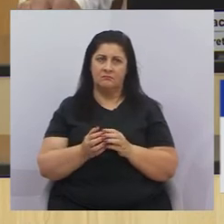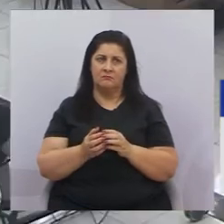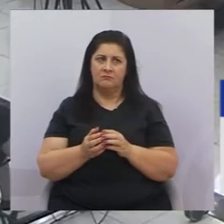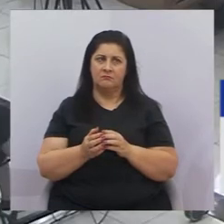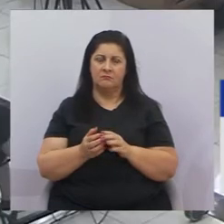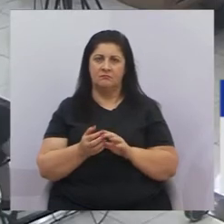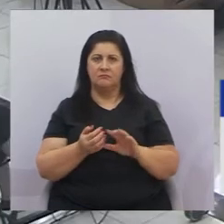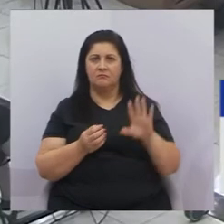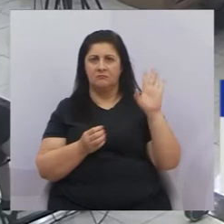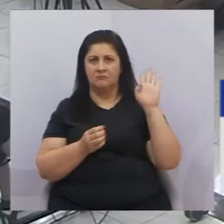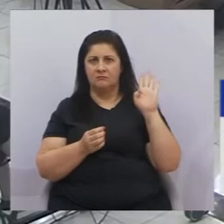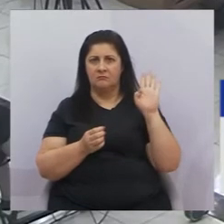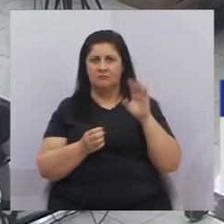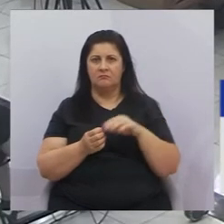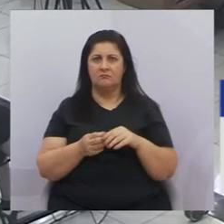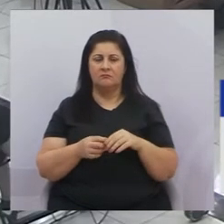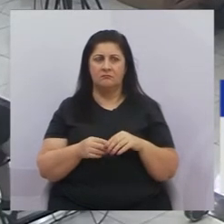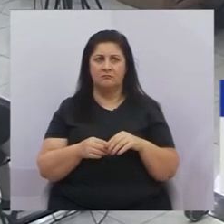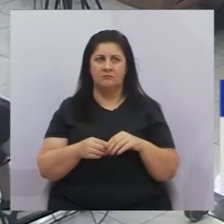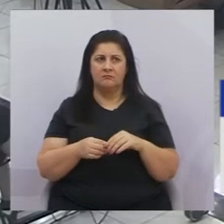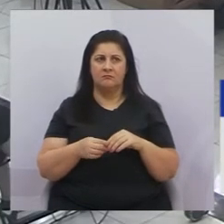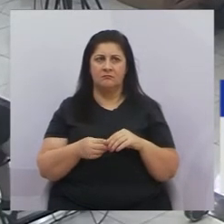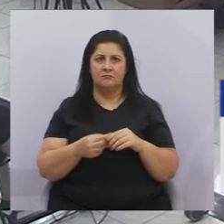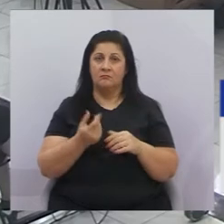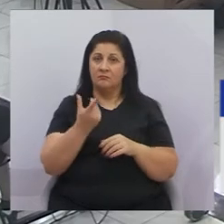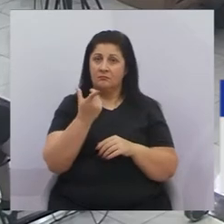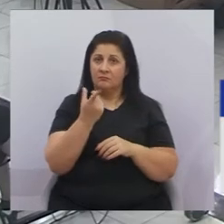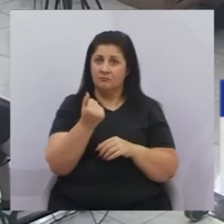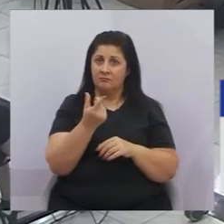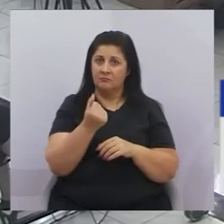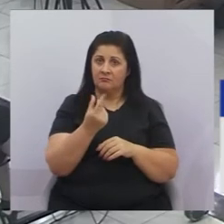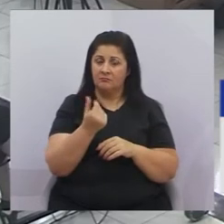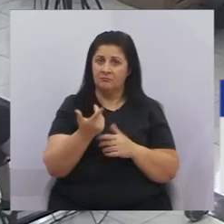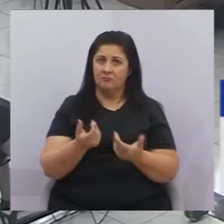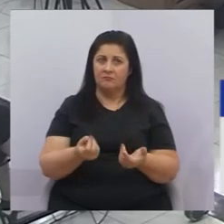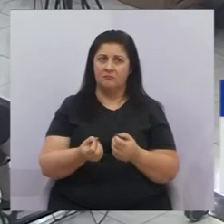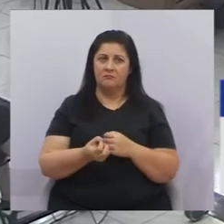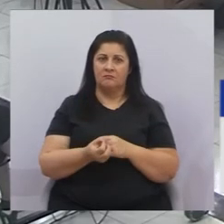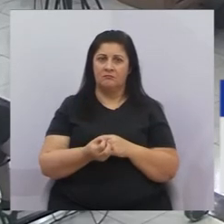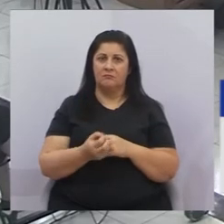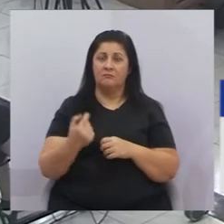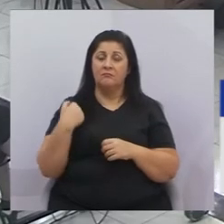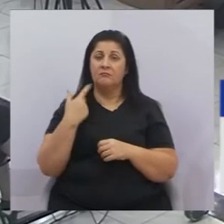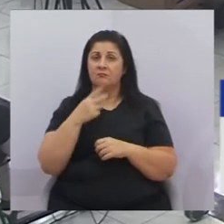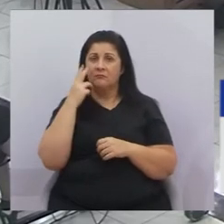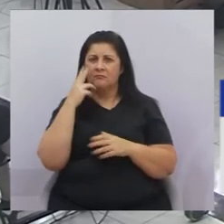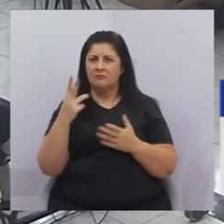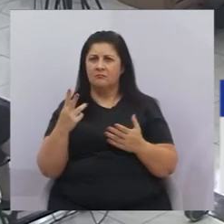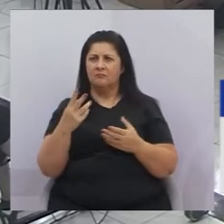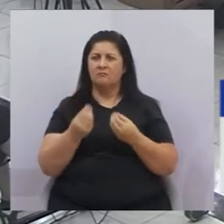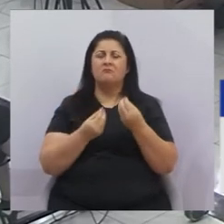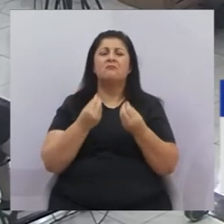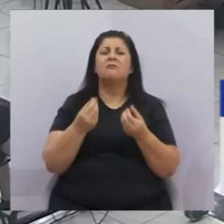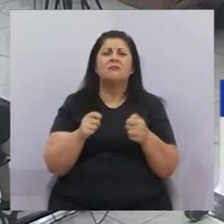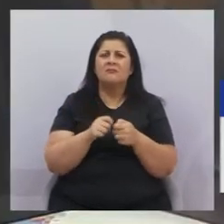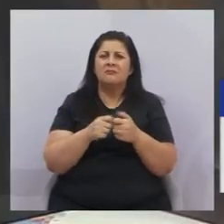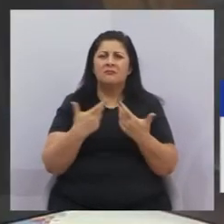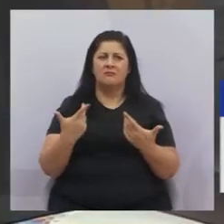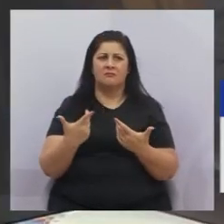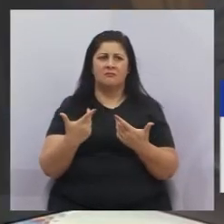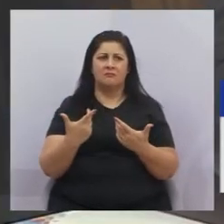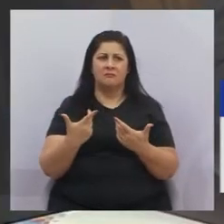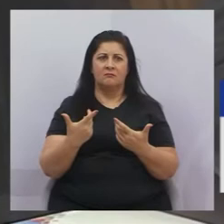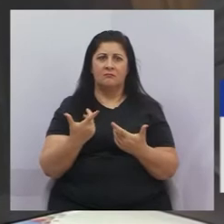me permite dizer, a questão não é o gasto do dinheiro. A gente está vendo que é algo inoperante. Só existe um gasto